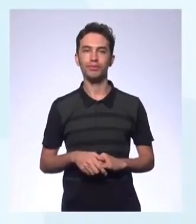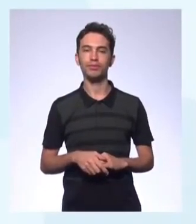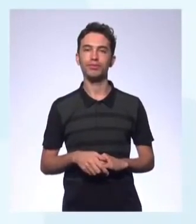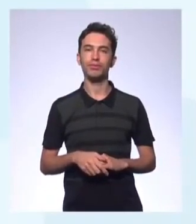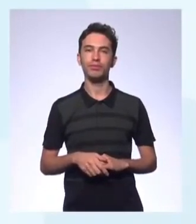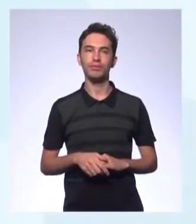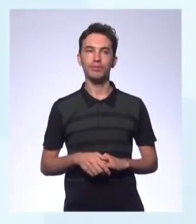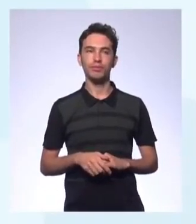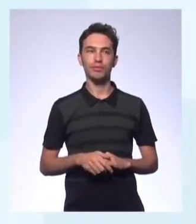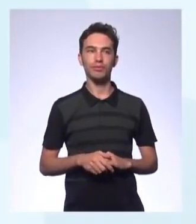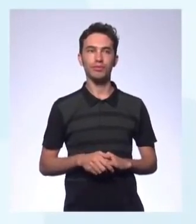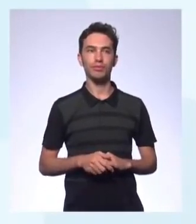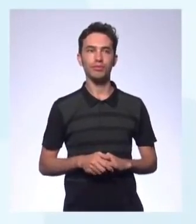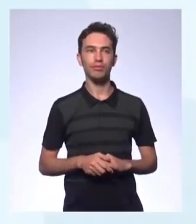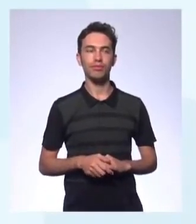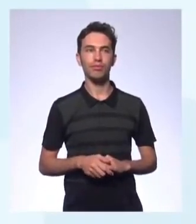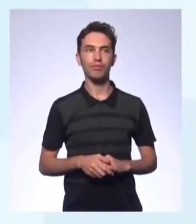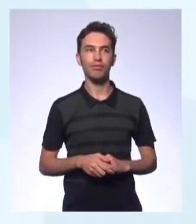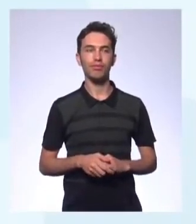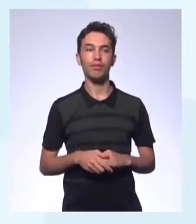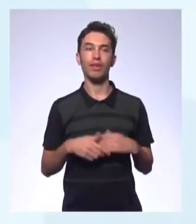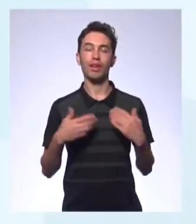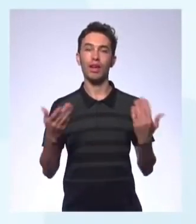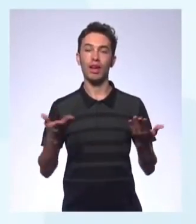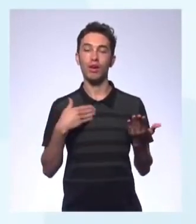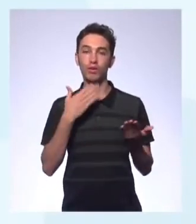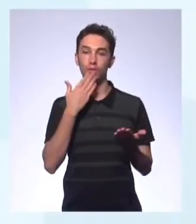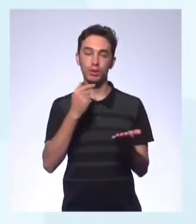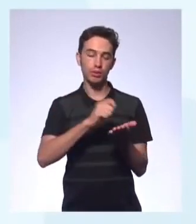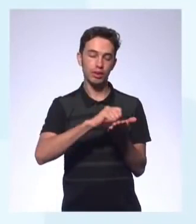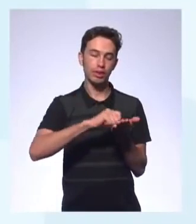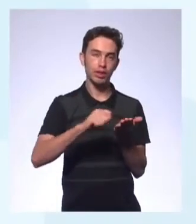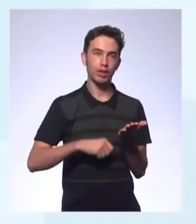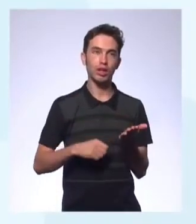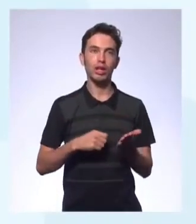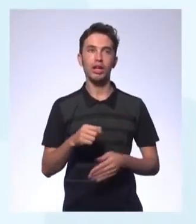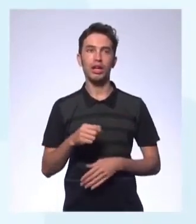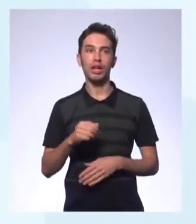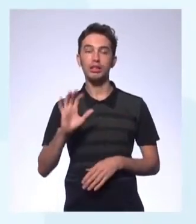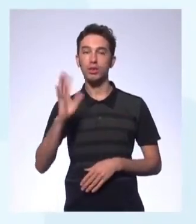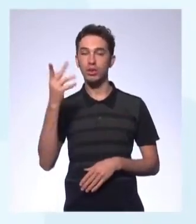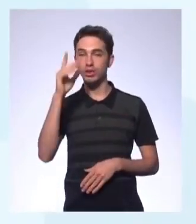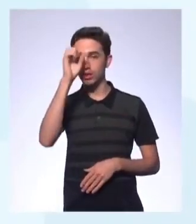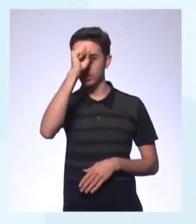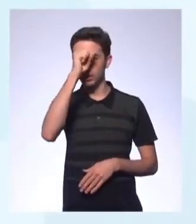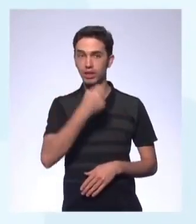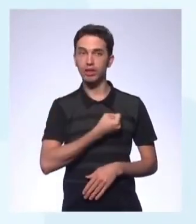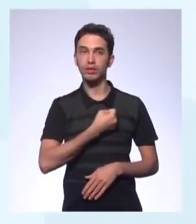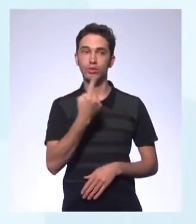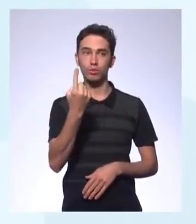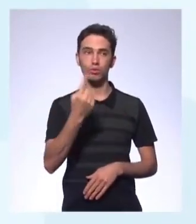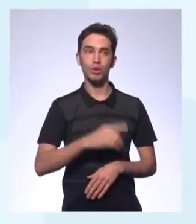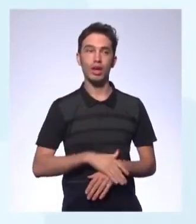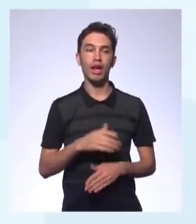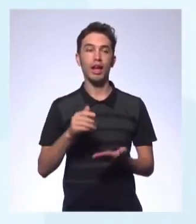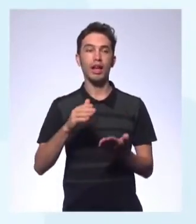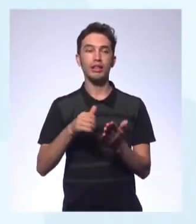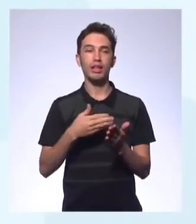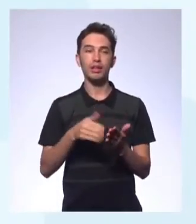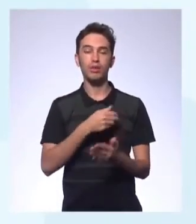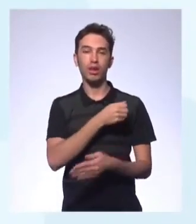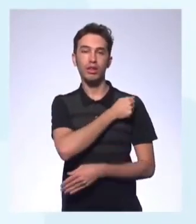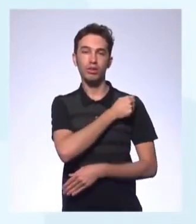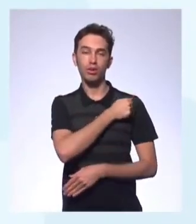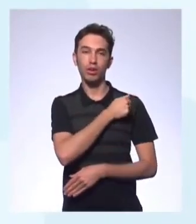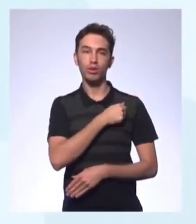Média. Eu vou pedir que vocês anotem aí, ó, situação de aprendizagem 1. Essa atividade ela está no caderno do aluno